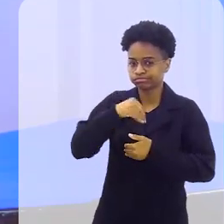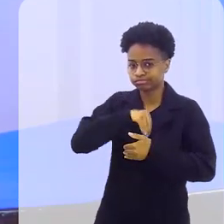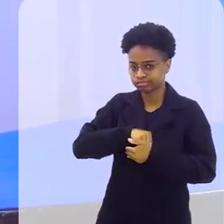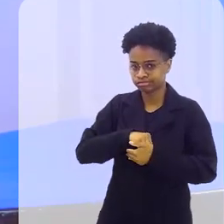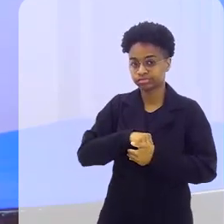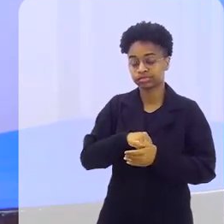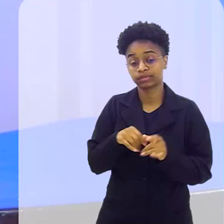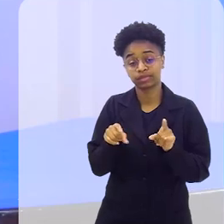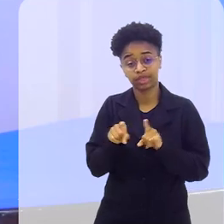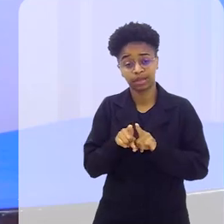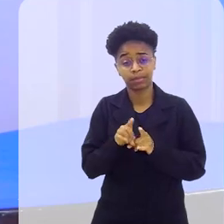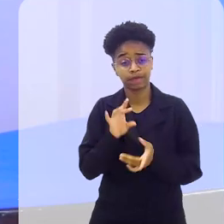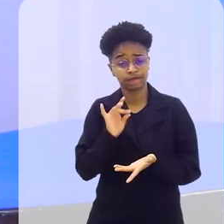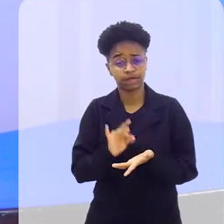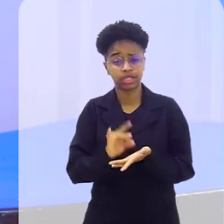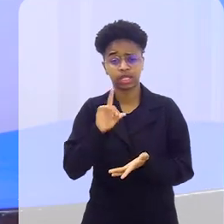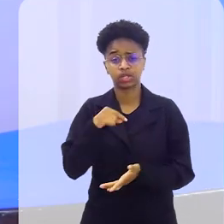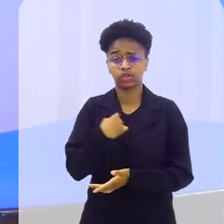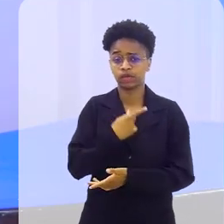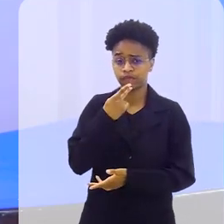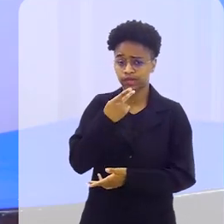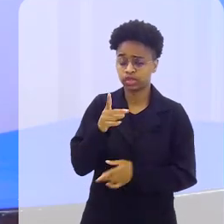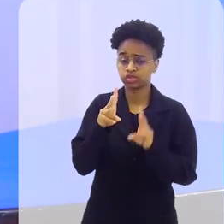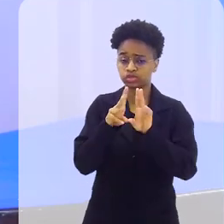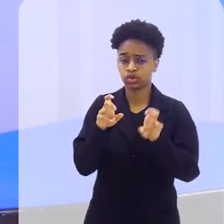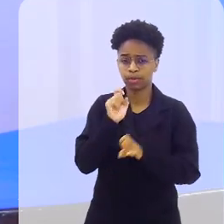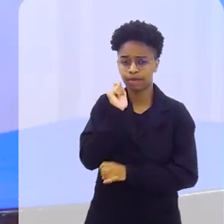de si. E, na verdade, estávamos falando ali de